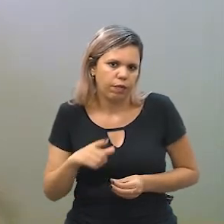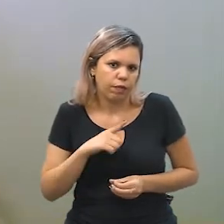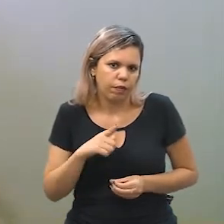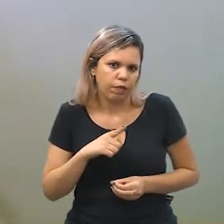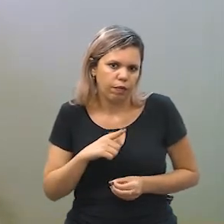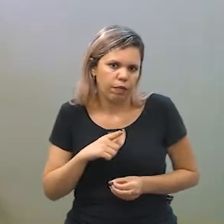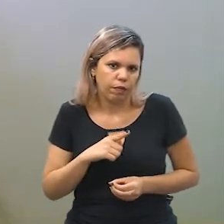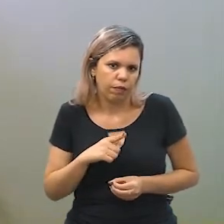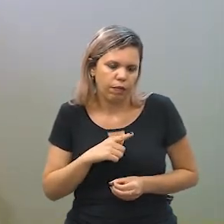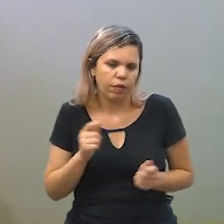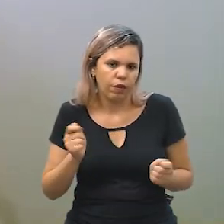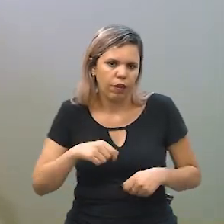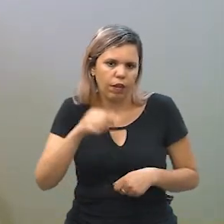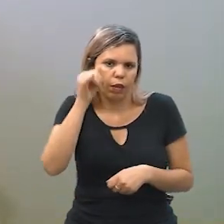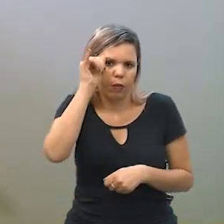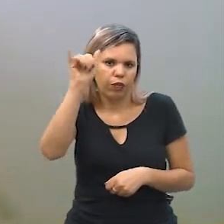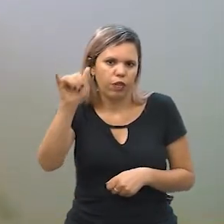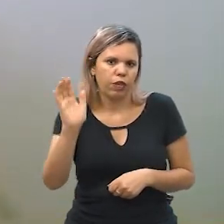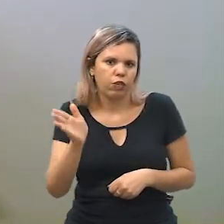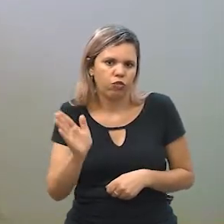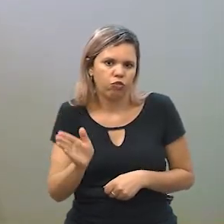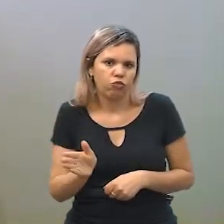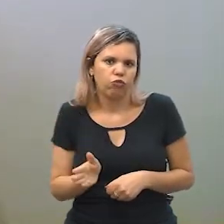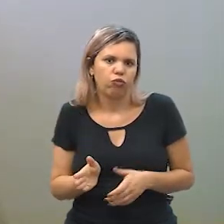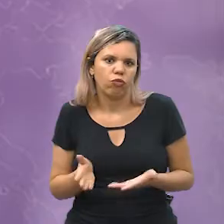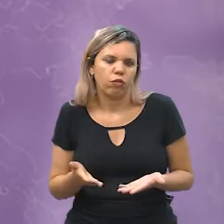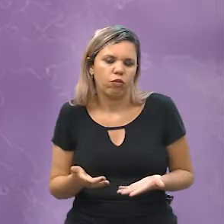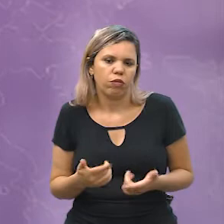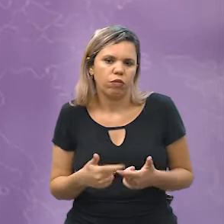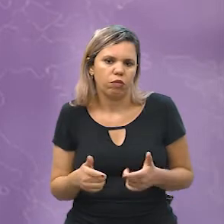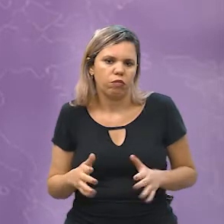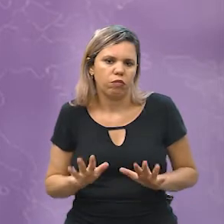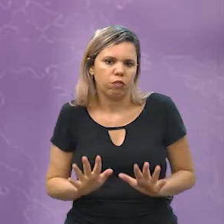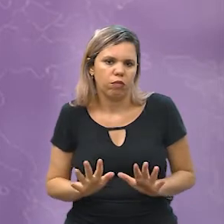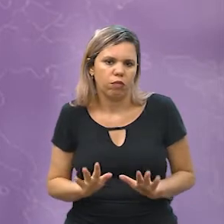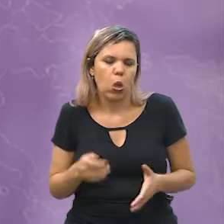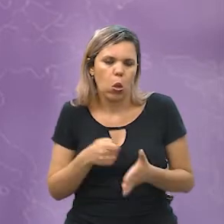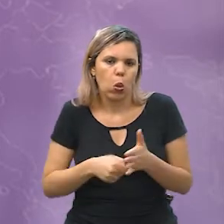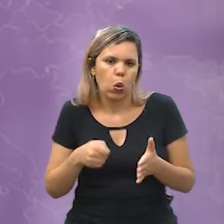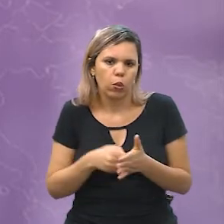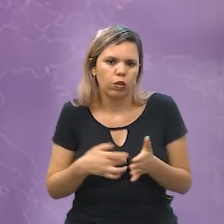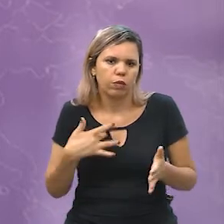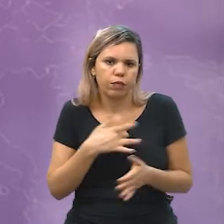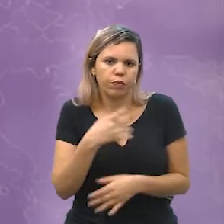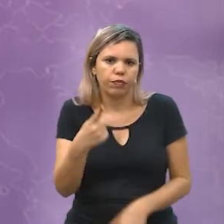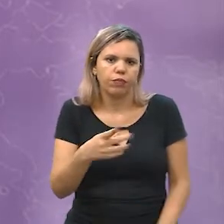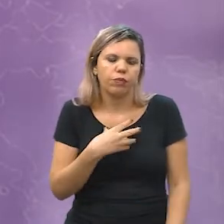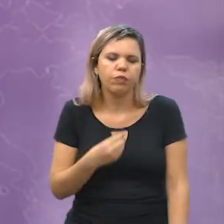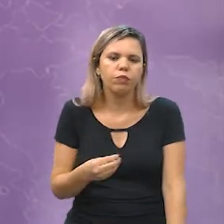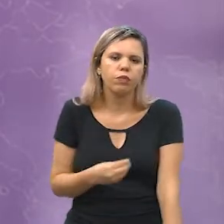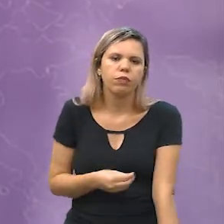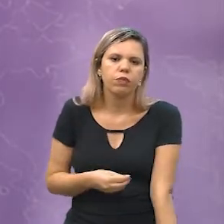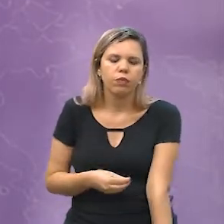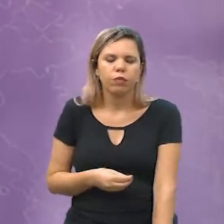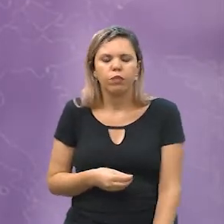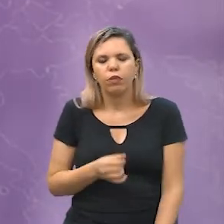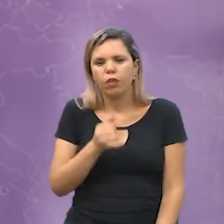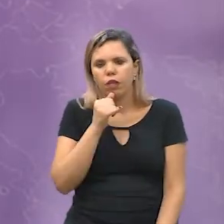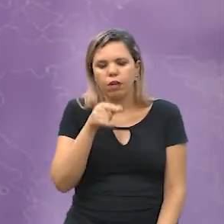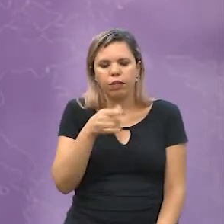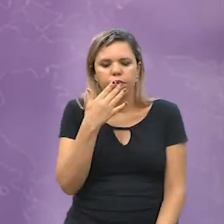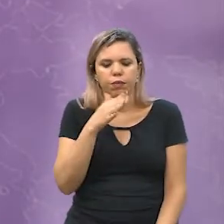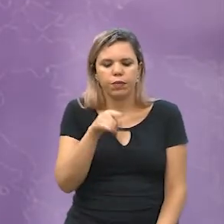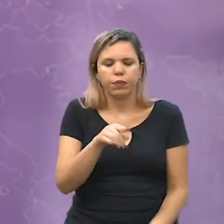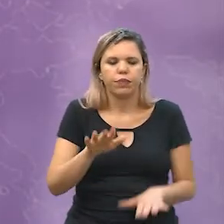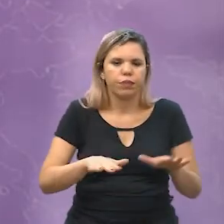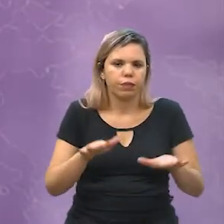existe maneira de prevenir, mesmo quando já está com as contrações. É lutar pela saúde do seu filho. Doutora, e essa criança